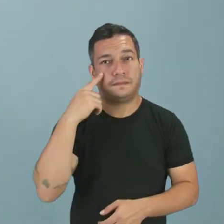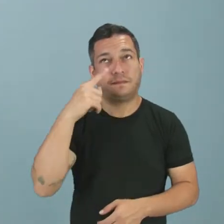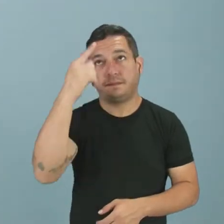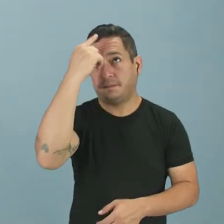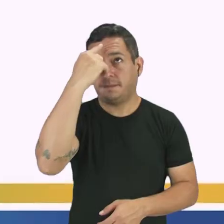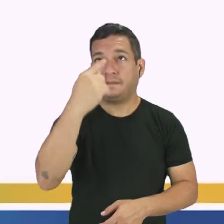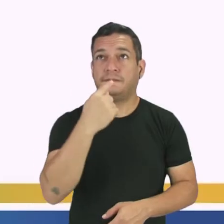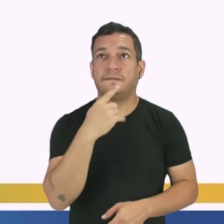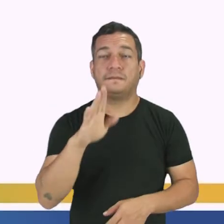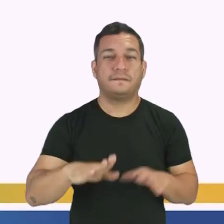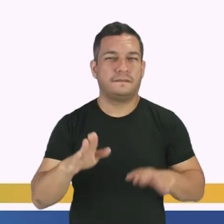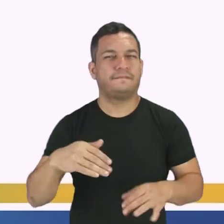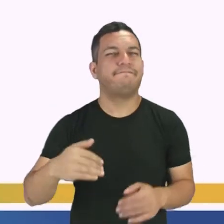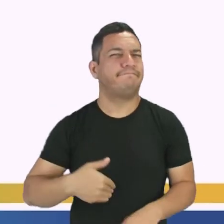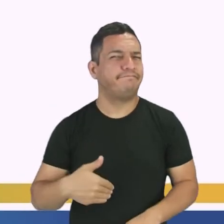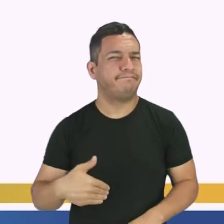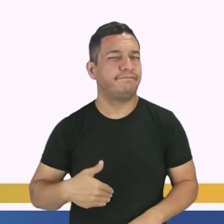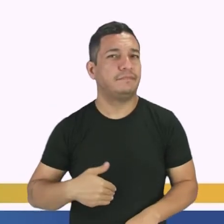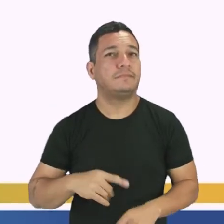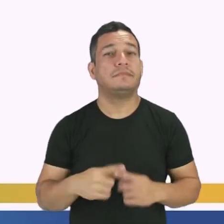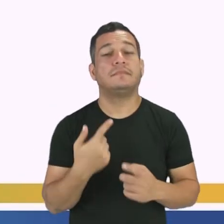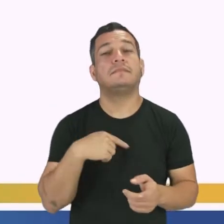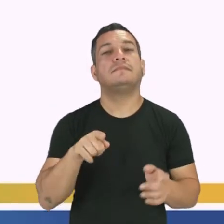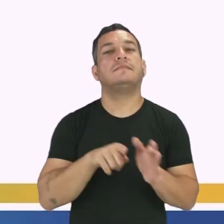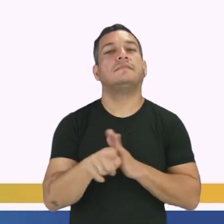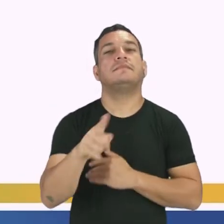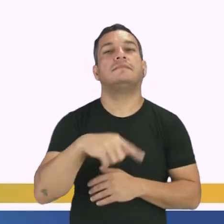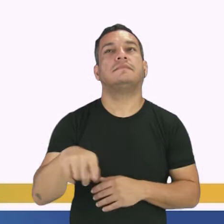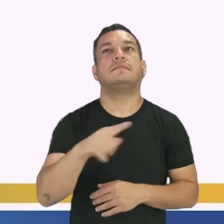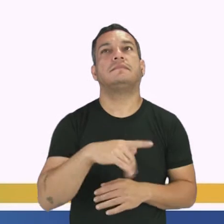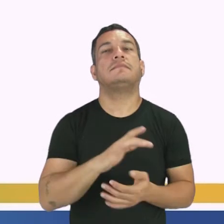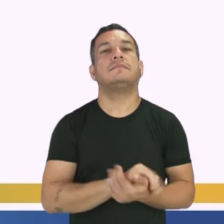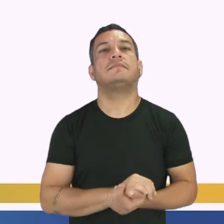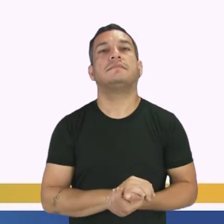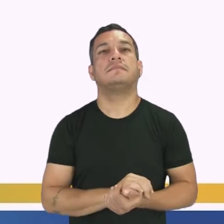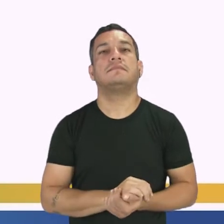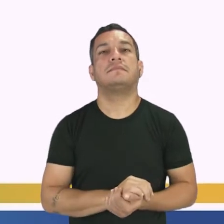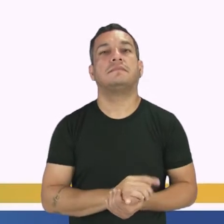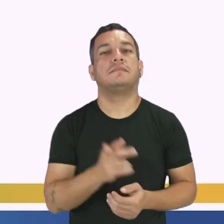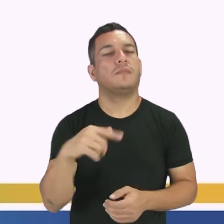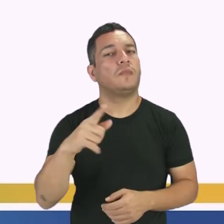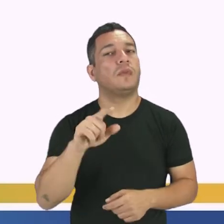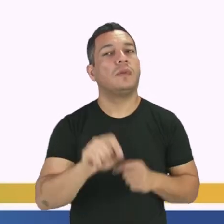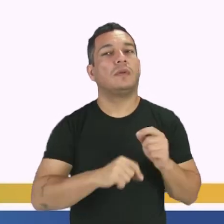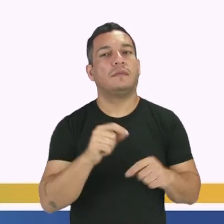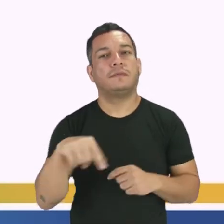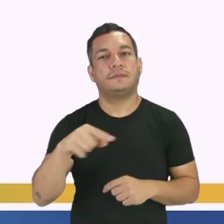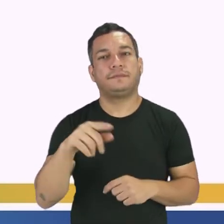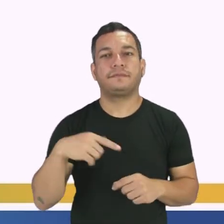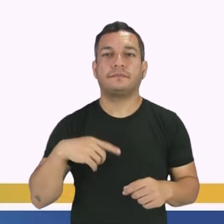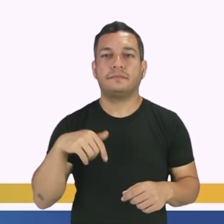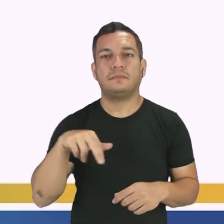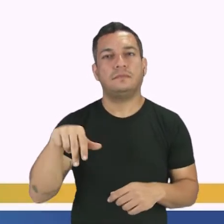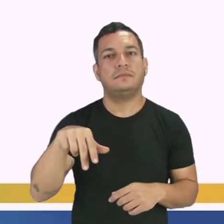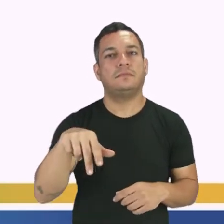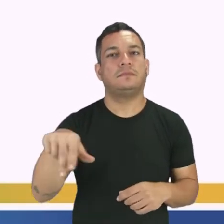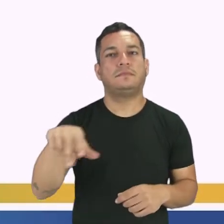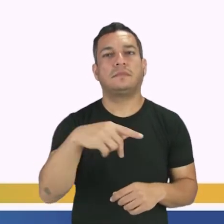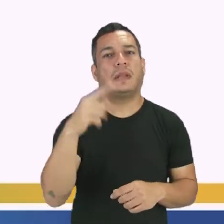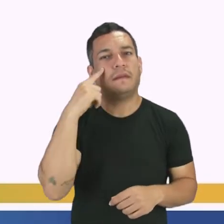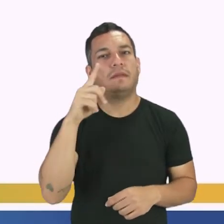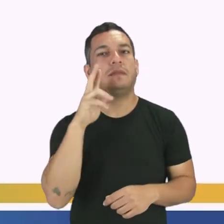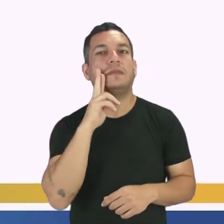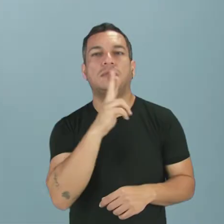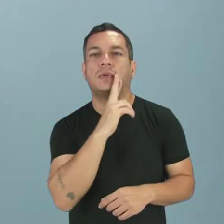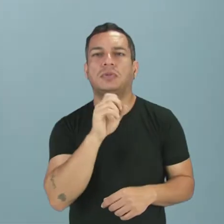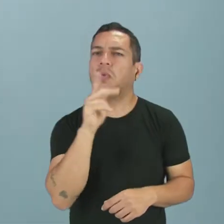imagem, bate aquela fome. Mas aí, deixa eu perguntar uma coisa para vocês. Normalmente, quando você está passando por um restaurante, por uma lanchonete, ou está